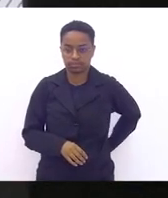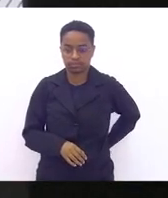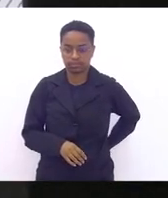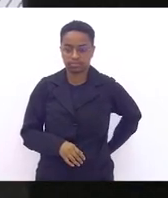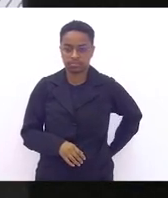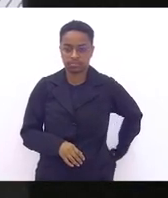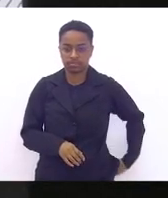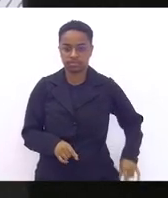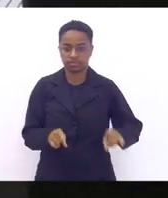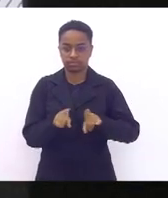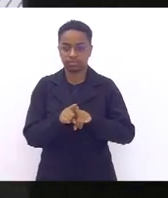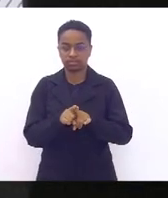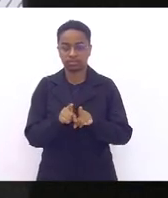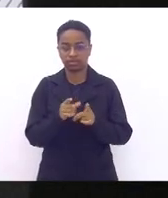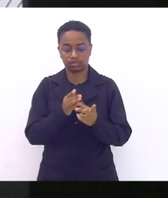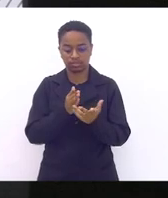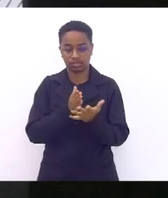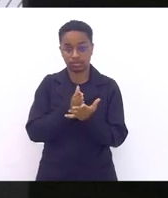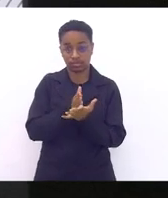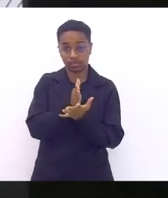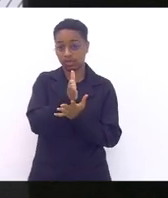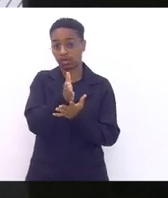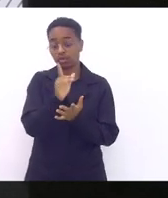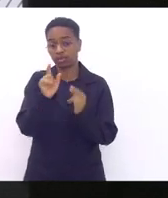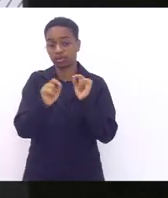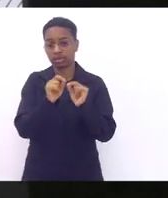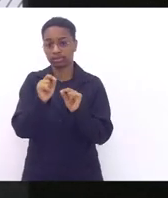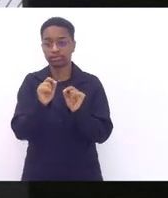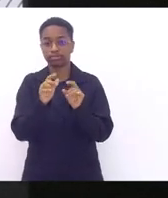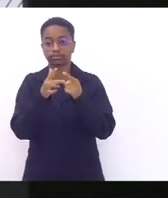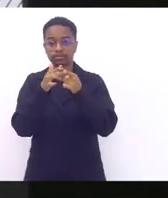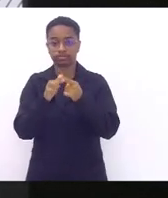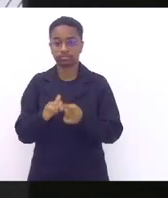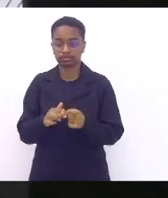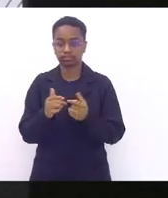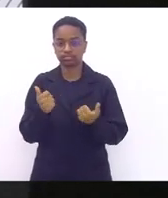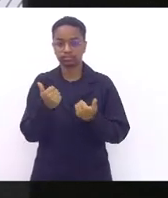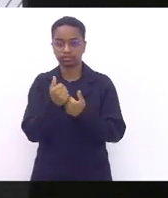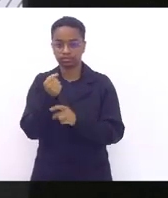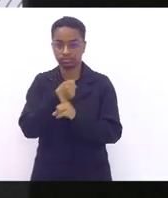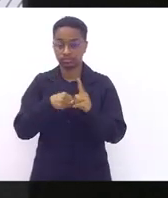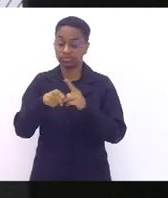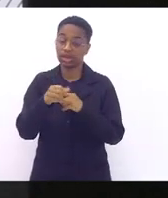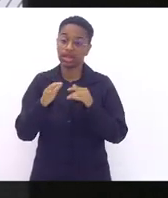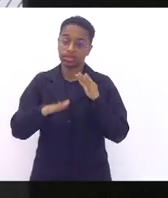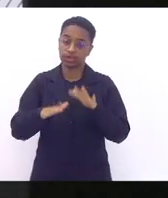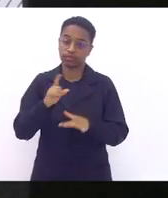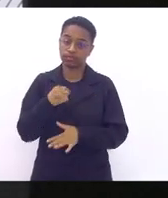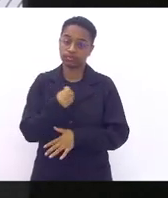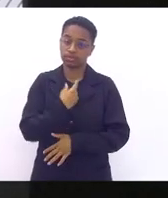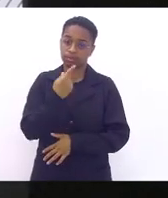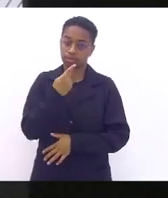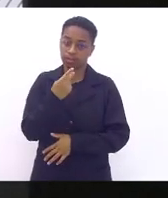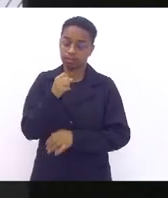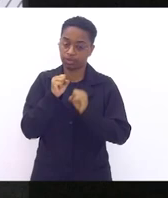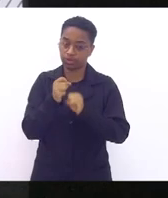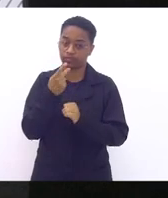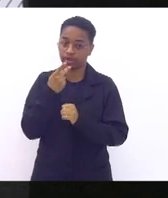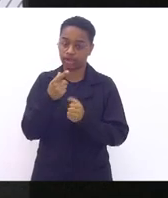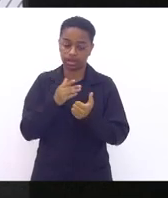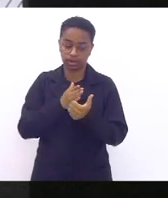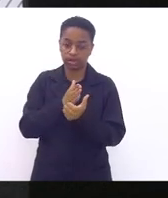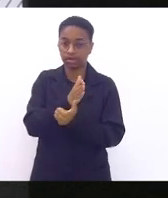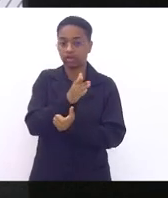O outro eixo é o aperfeiçoamento do suporte social. Assim, talvez a gente possa já dizer no eixo 1 o que a